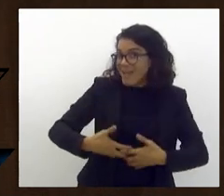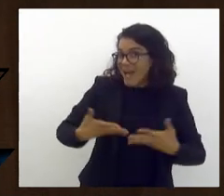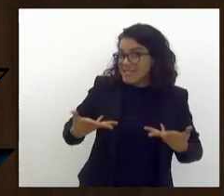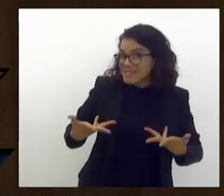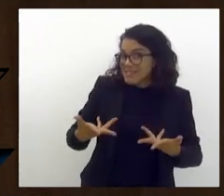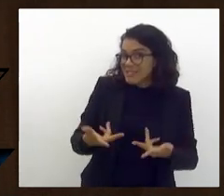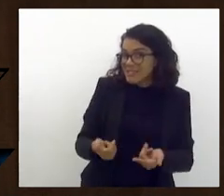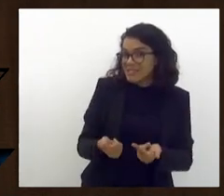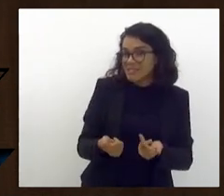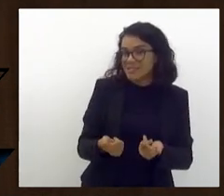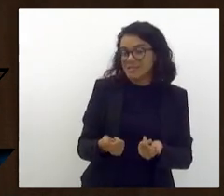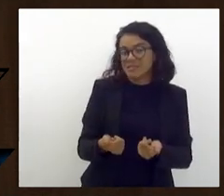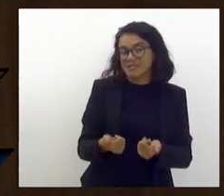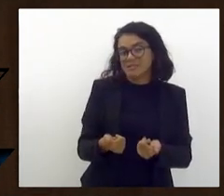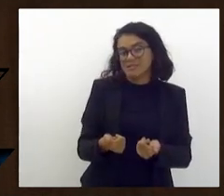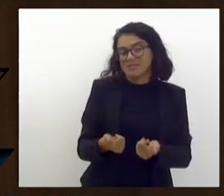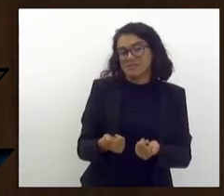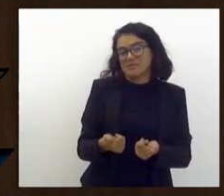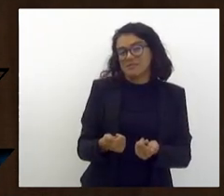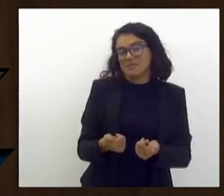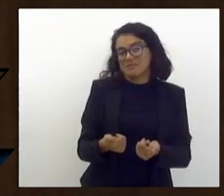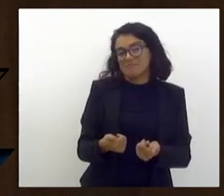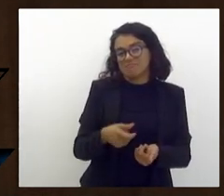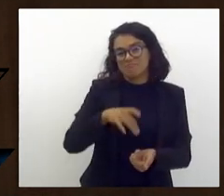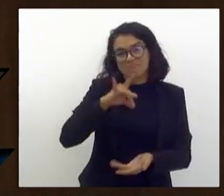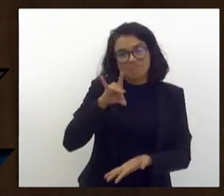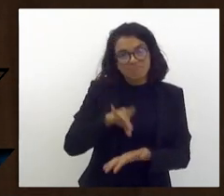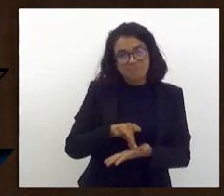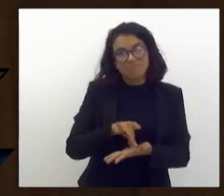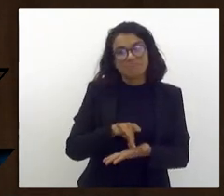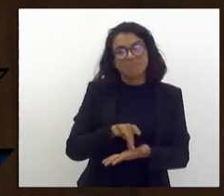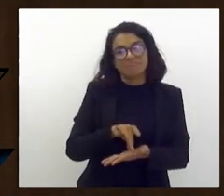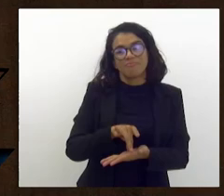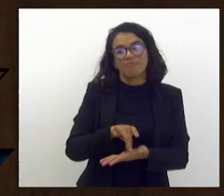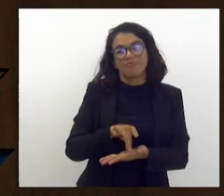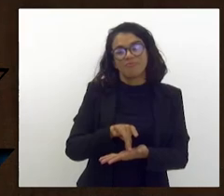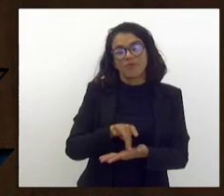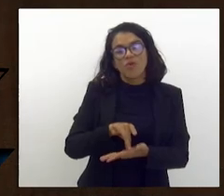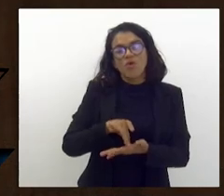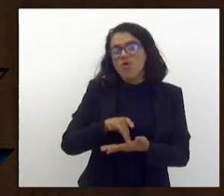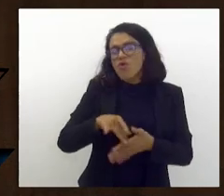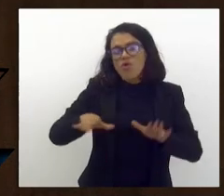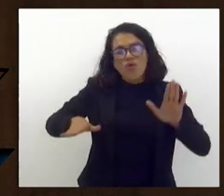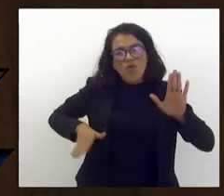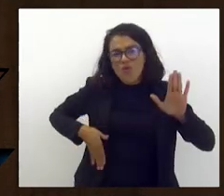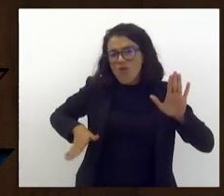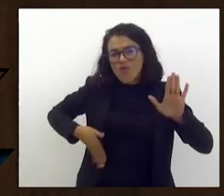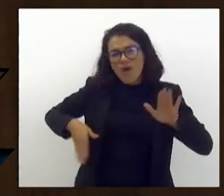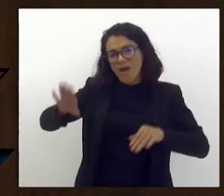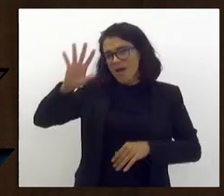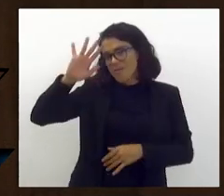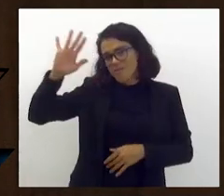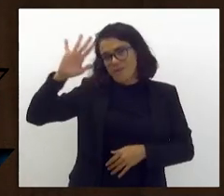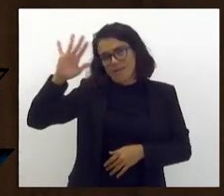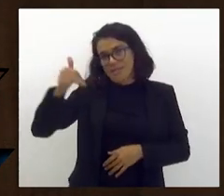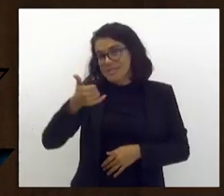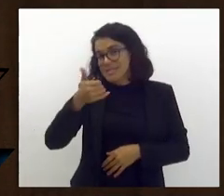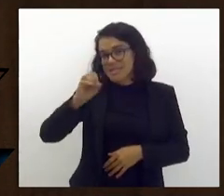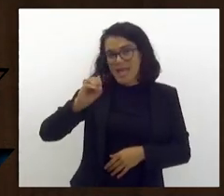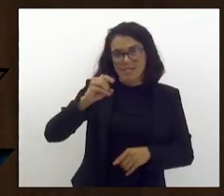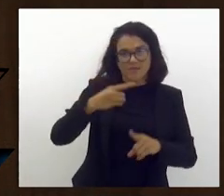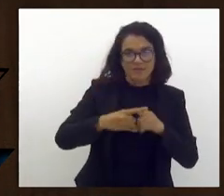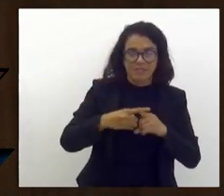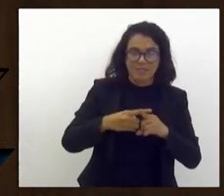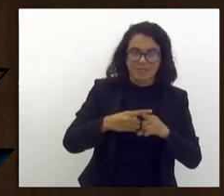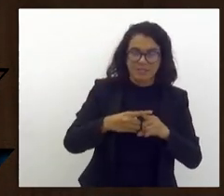plena, para que realmente o vagabundo pense 10 vezes antes de fazer o